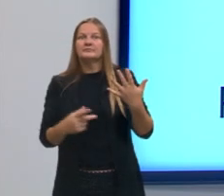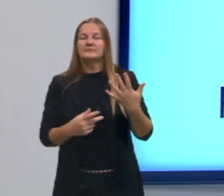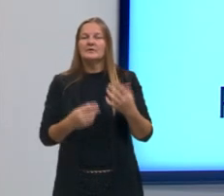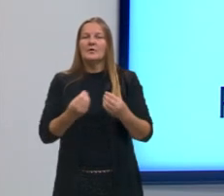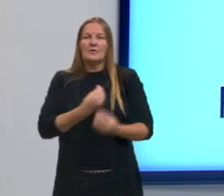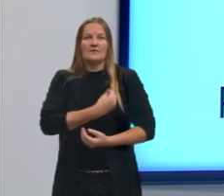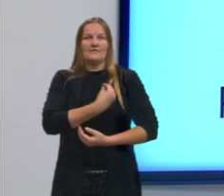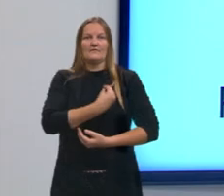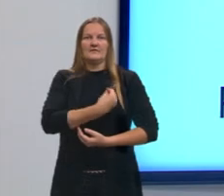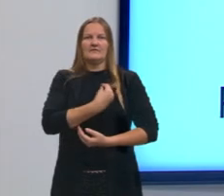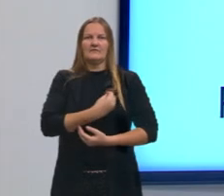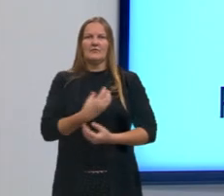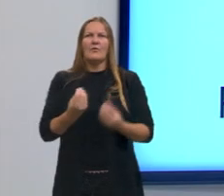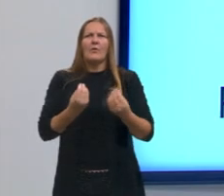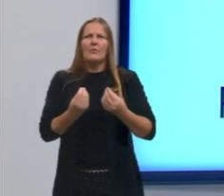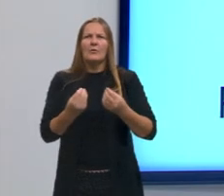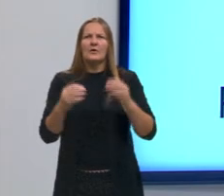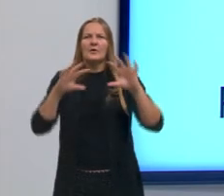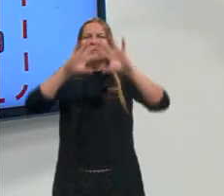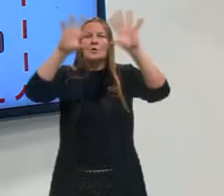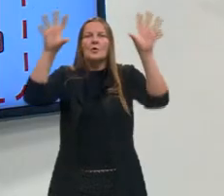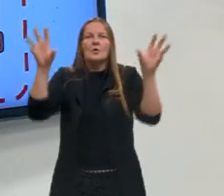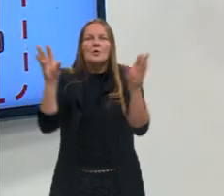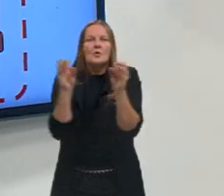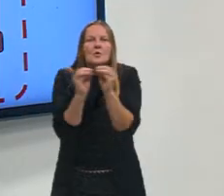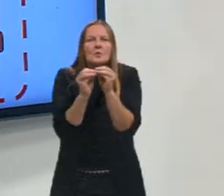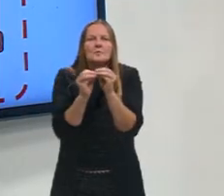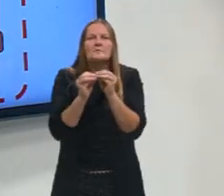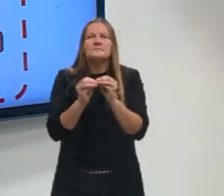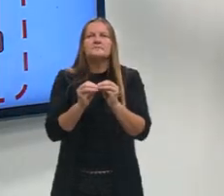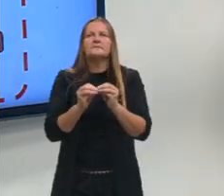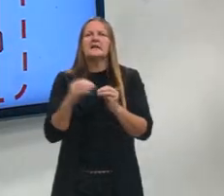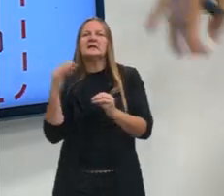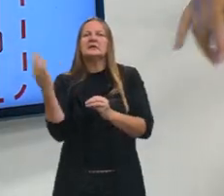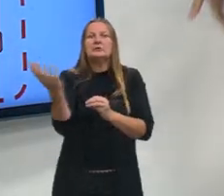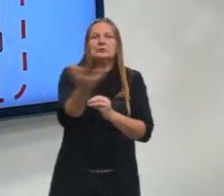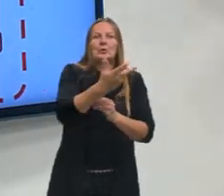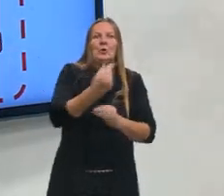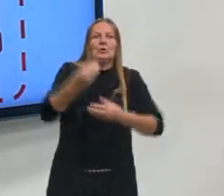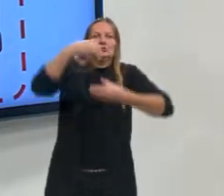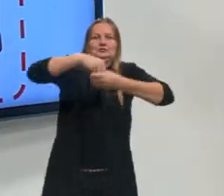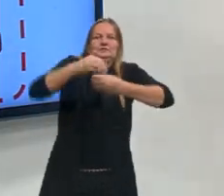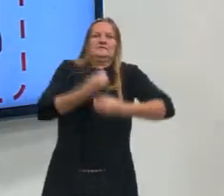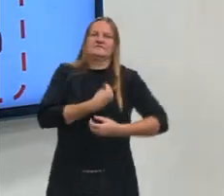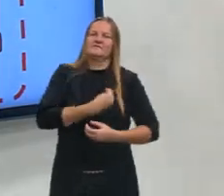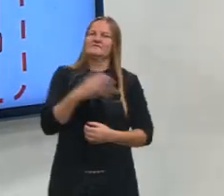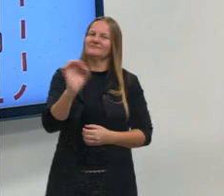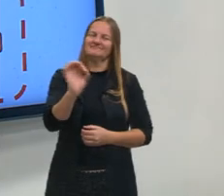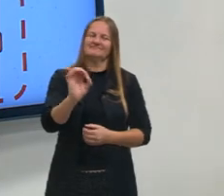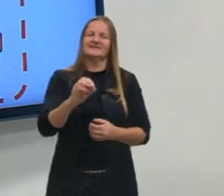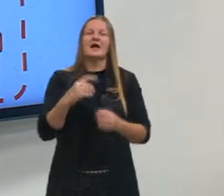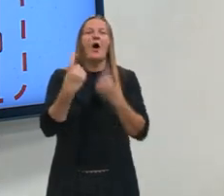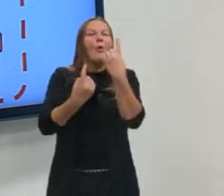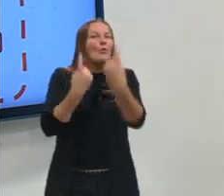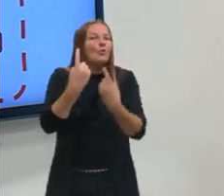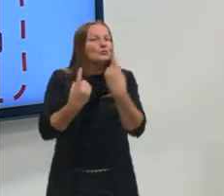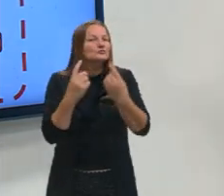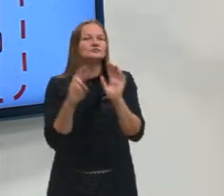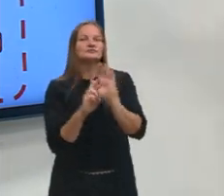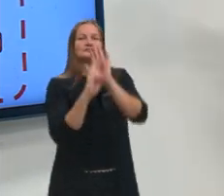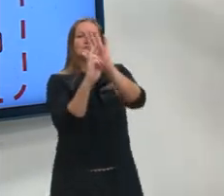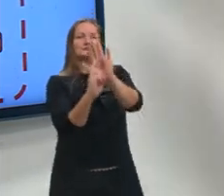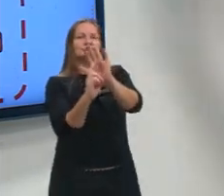dos seres vivos porque aqui tá uma um resumão né claro que não tá todos os seres vivos aqui só tem alguns representantes